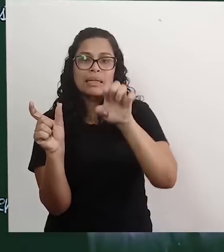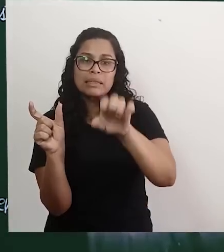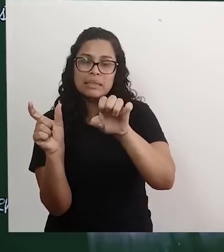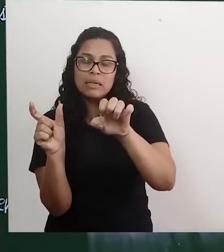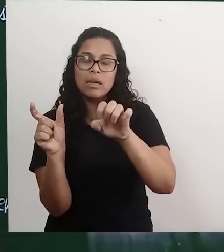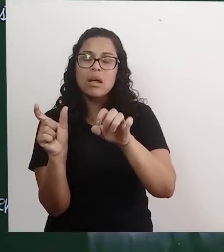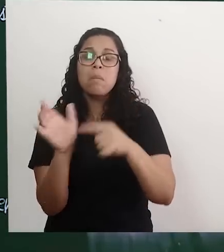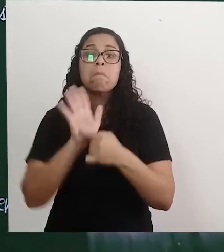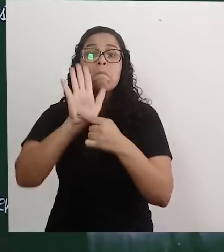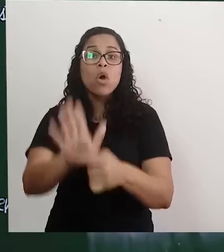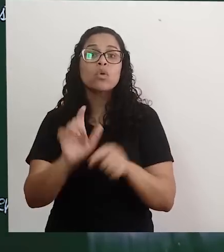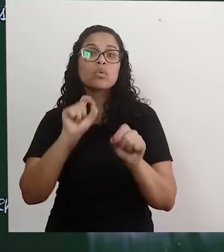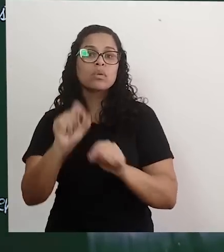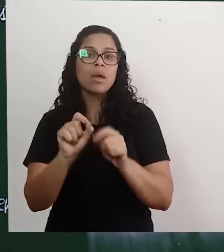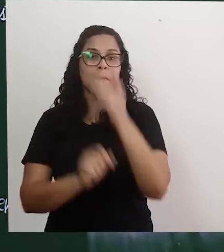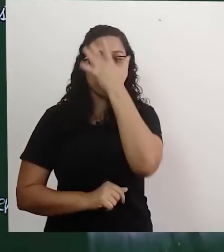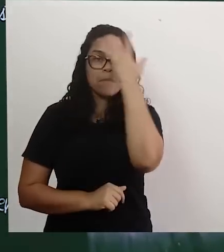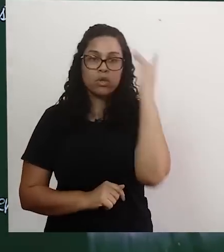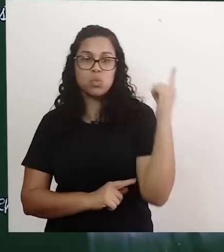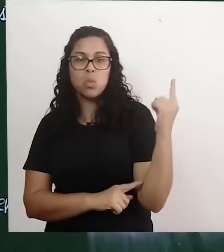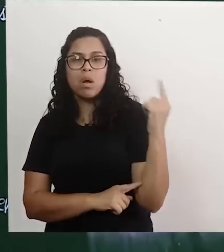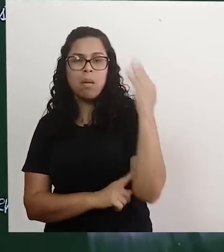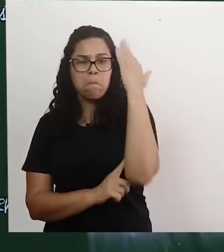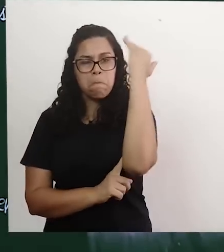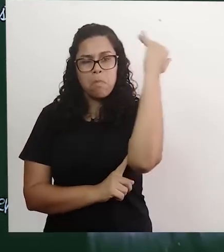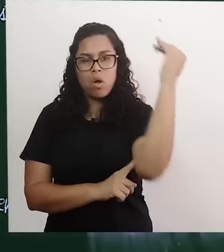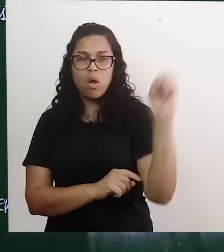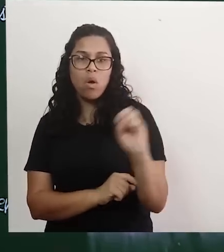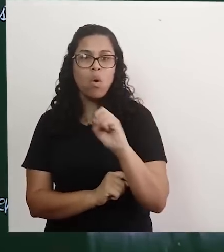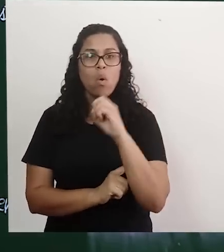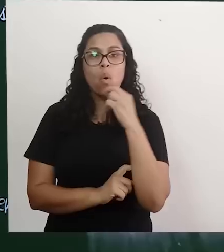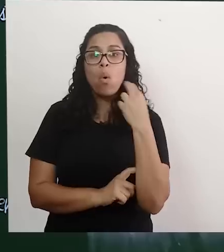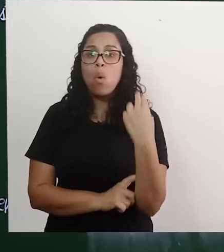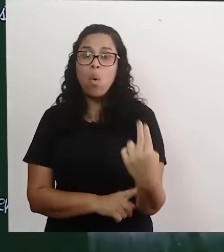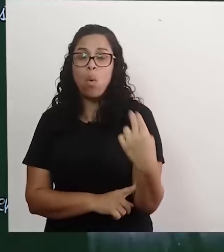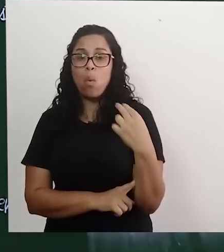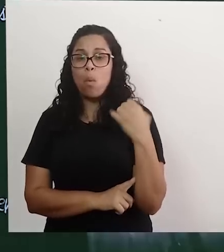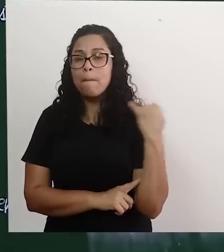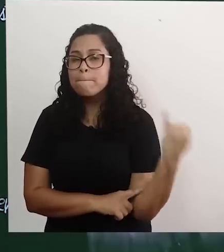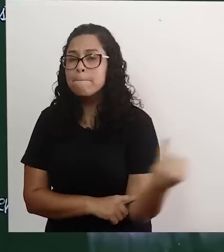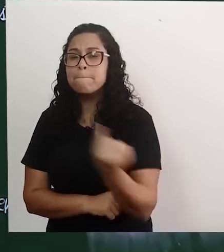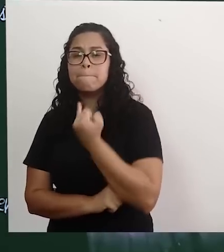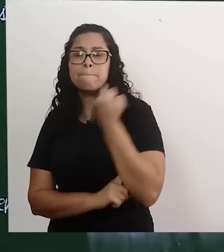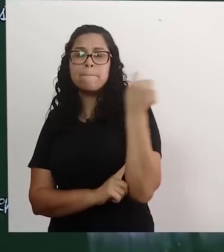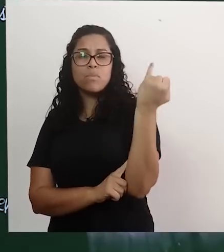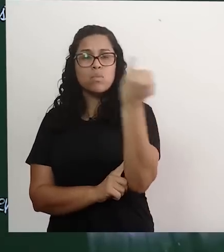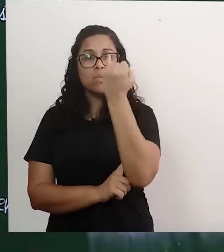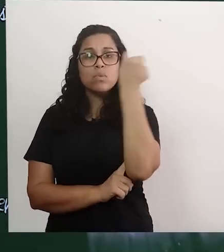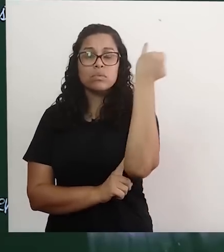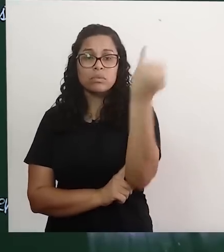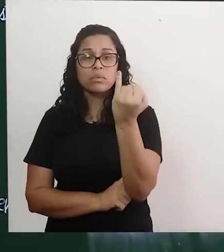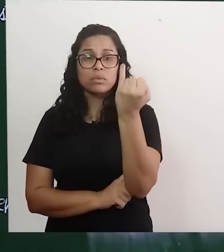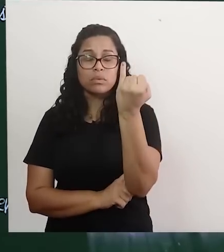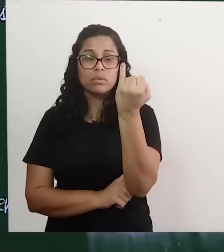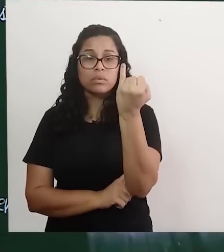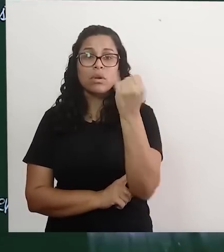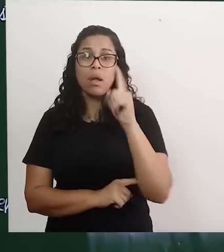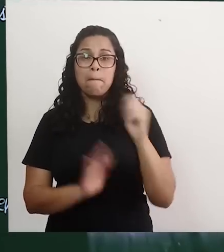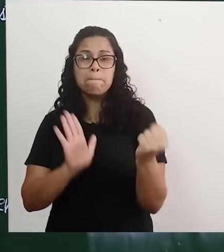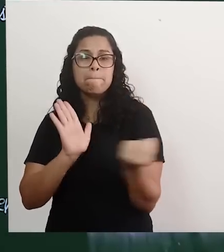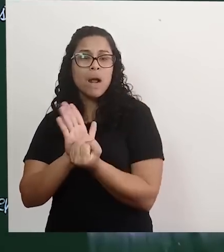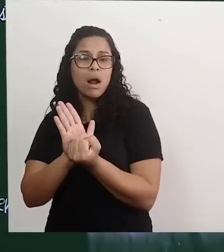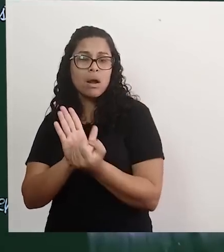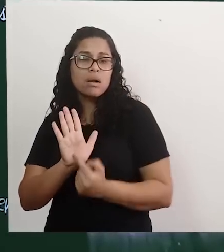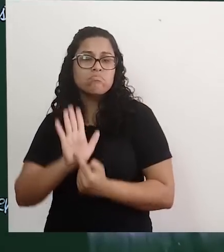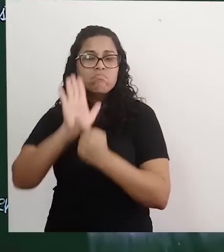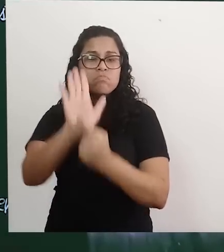estão indicando autoridades, nessas expressões que indicam, por exemplo, uma princesa, uma duquesa. Eu estou marcando, né, um substantivo feminino, eu estou marcando aqui a